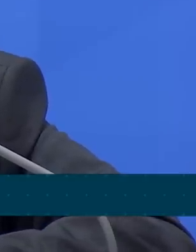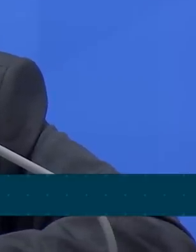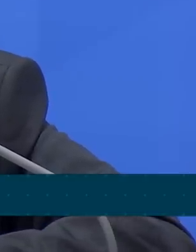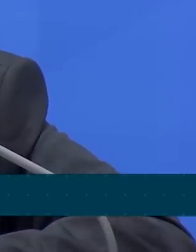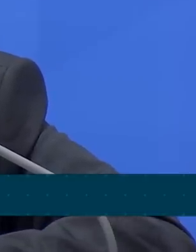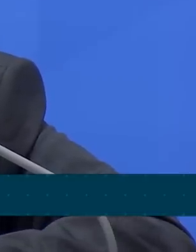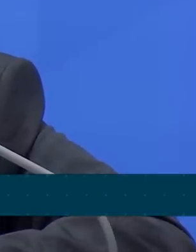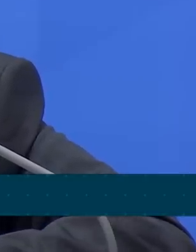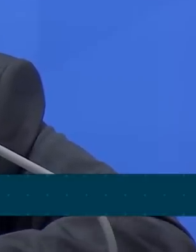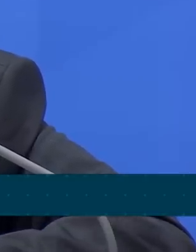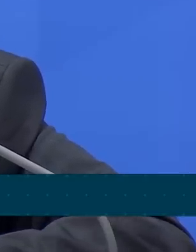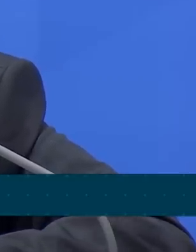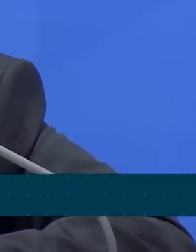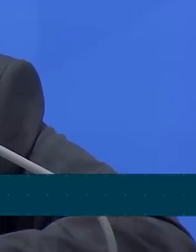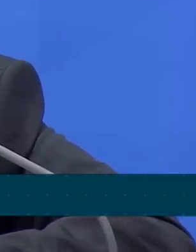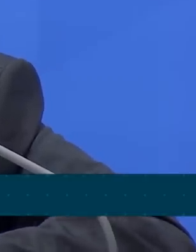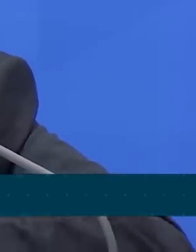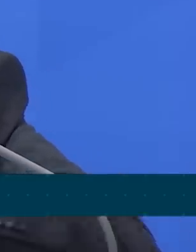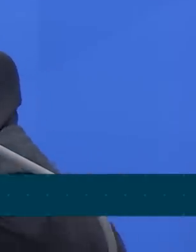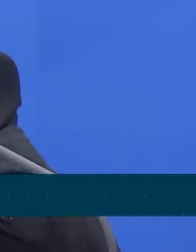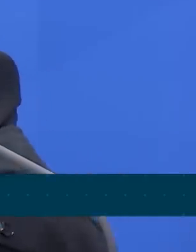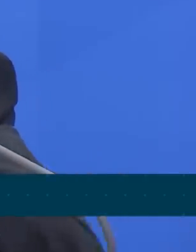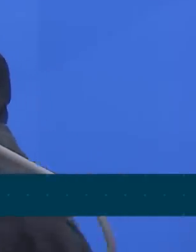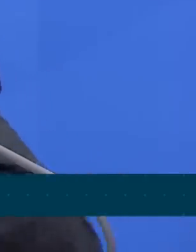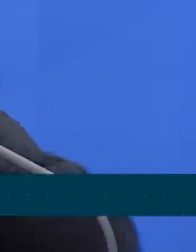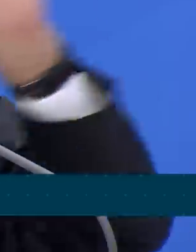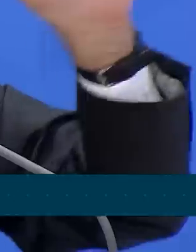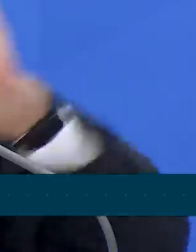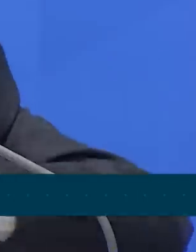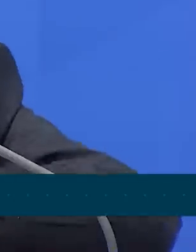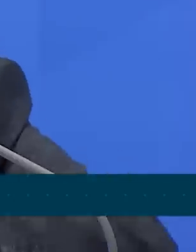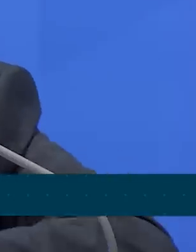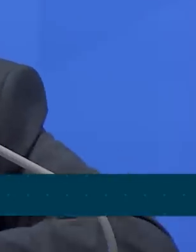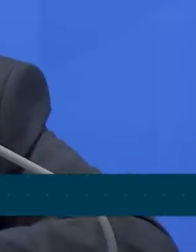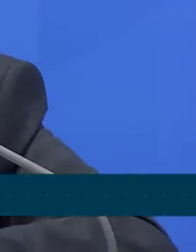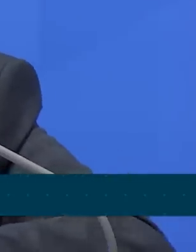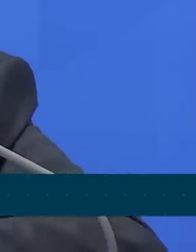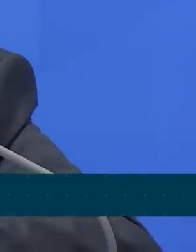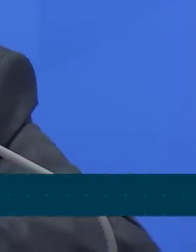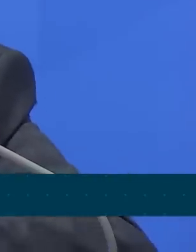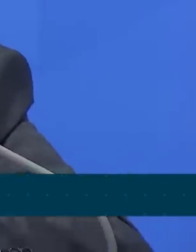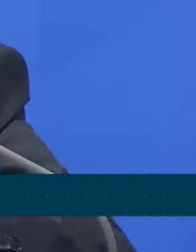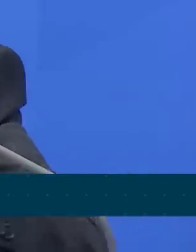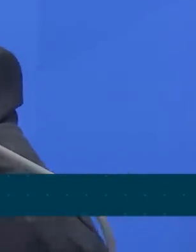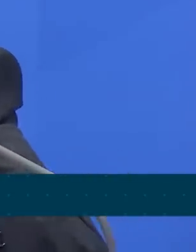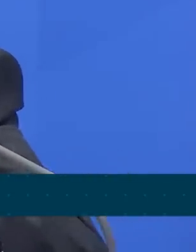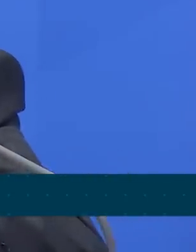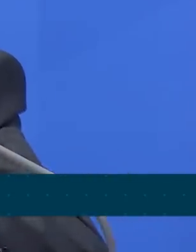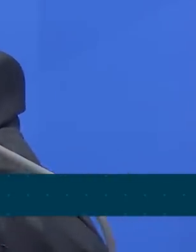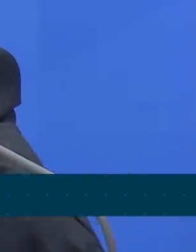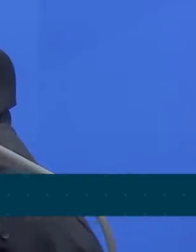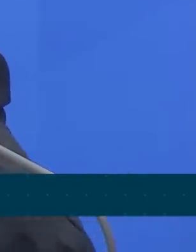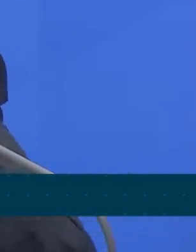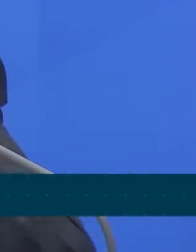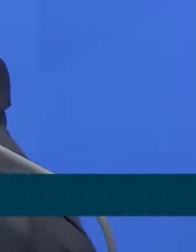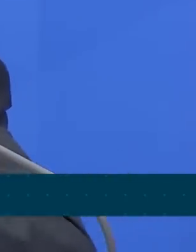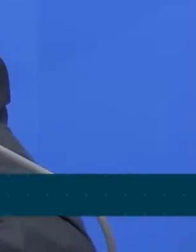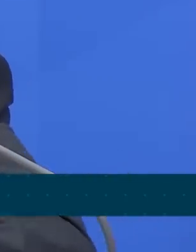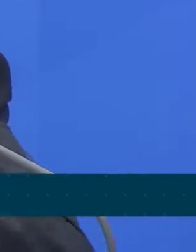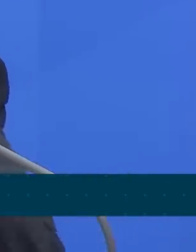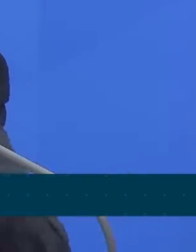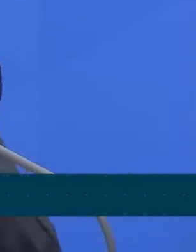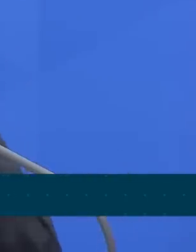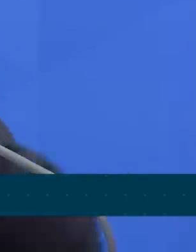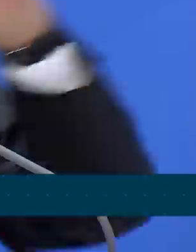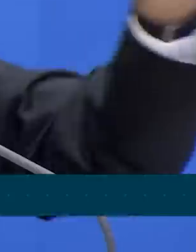quem conhece quem visitou a comunidade sabe que não sou vereador uma historinha só da história de desmatamentos de vez em quando nós temos um surtos